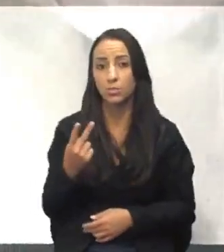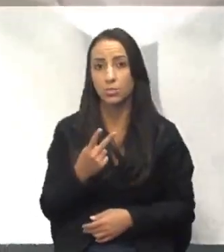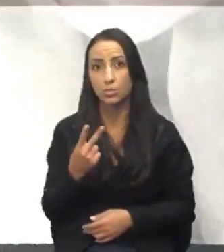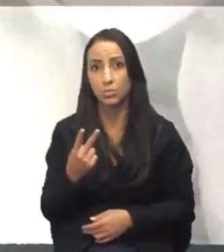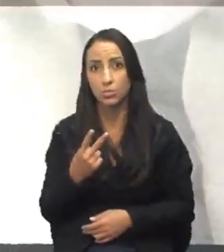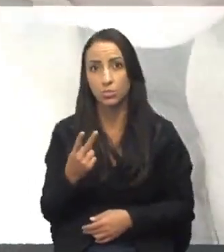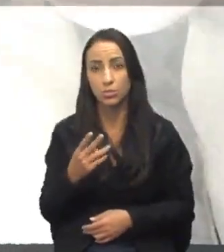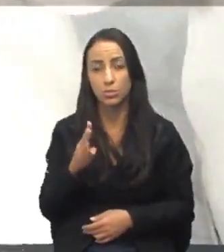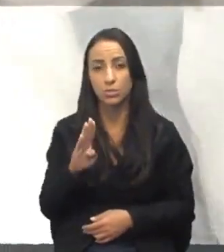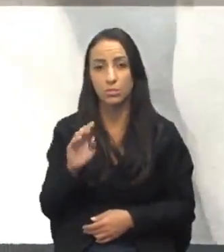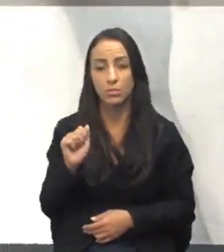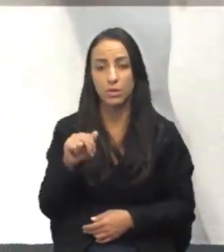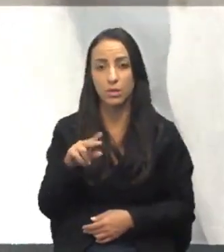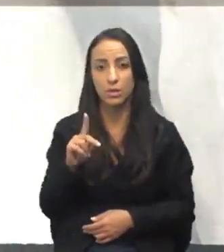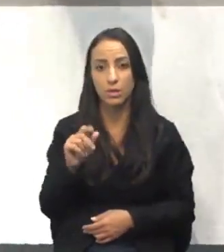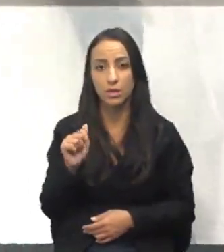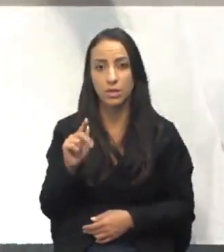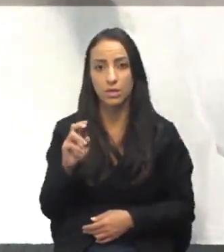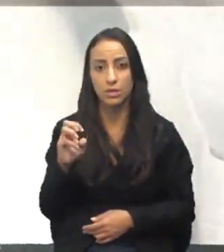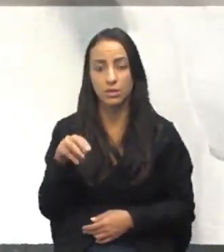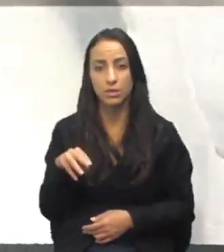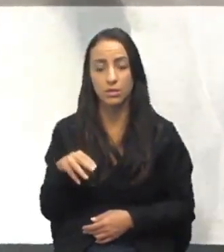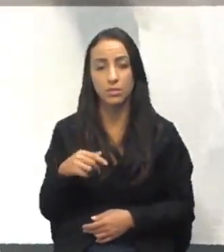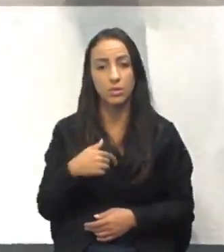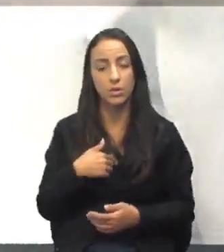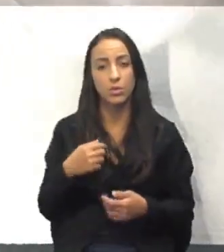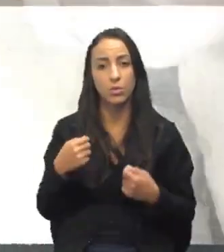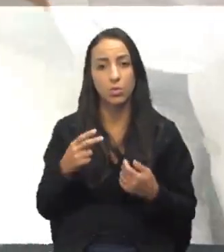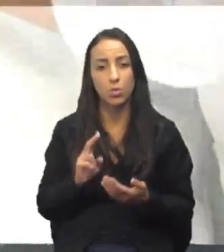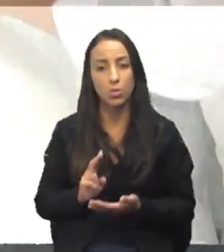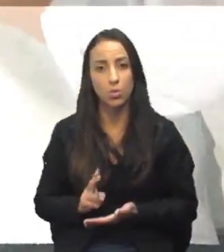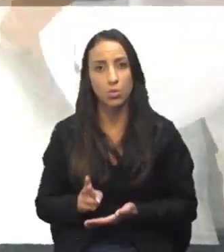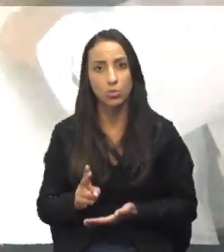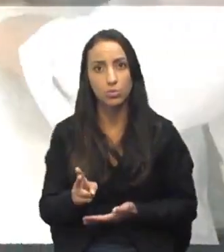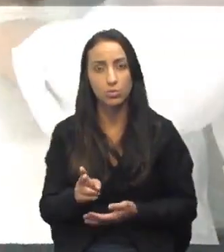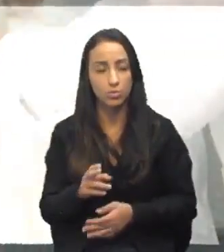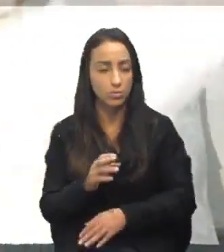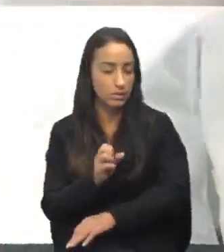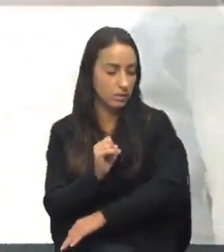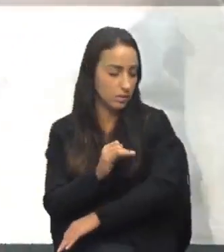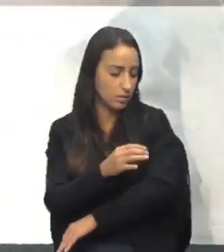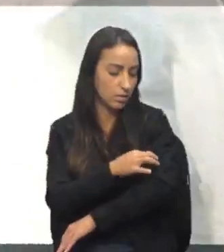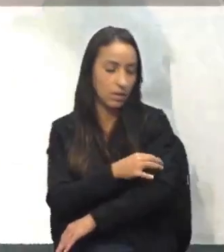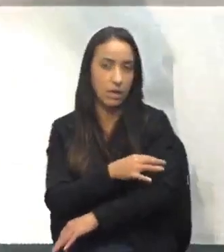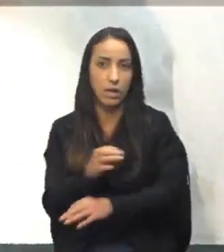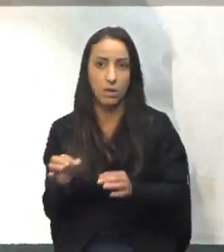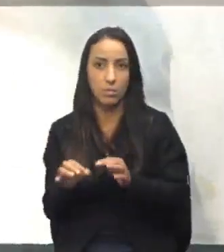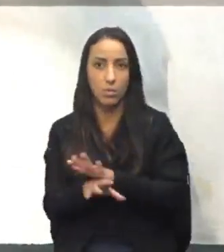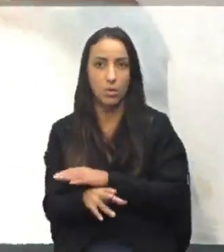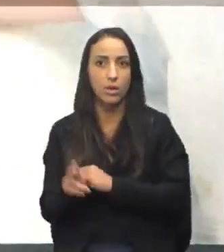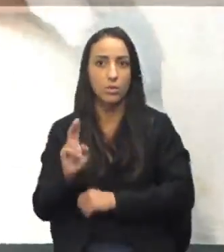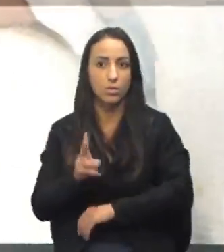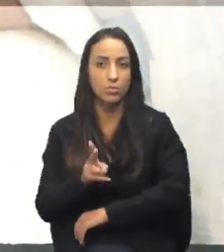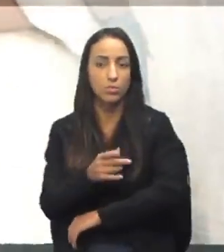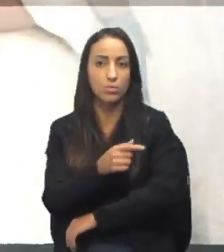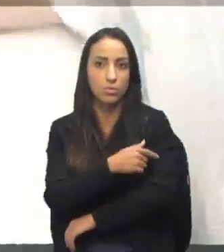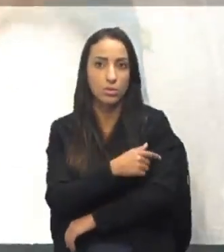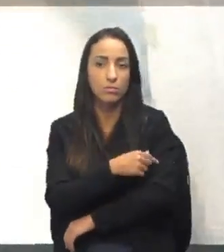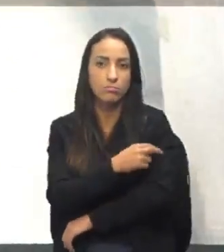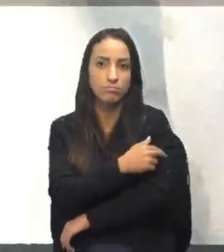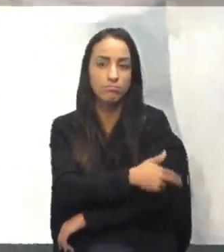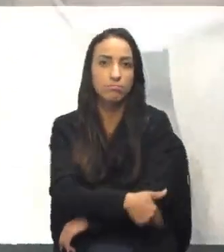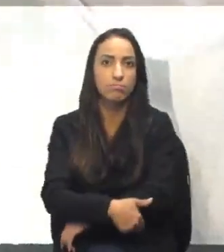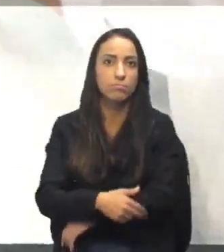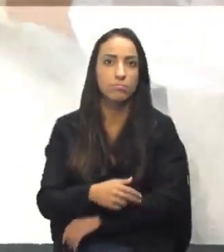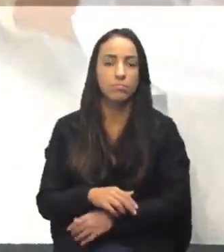devo dar continuidade, sempre partindo da finalização de uma atadura e começando com uma